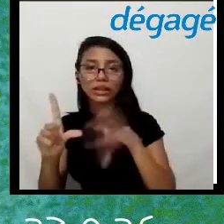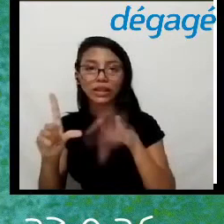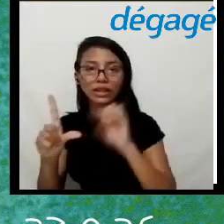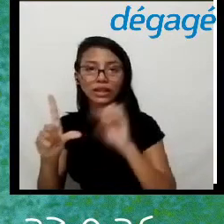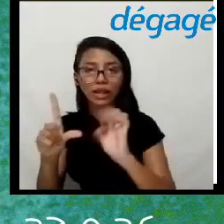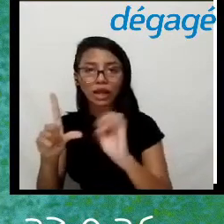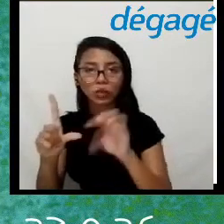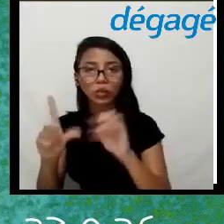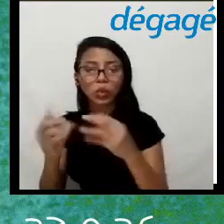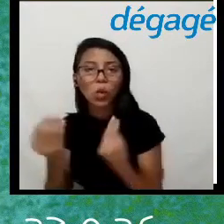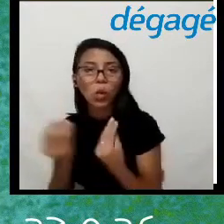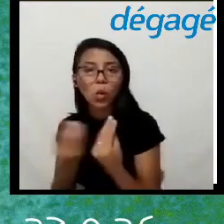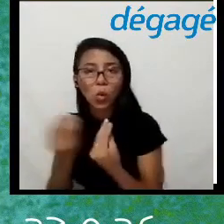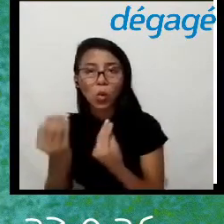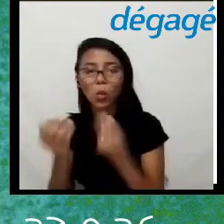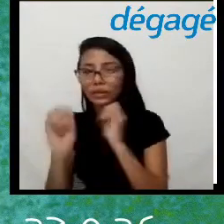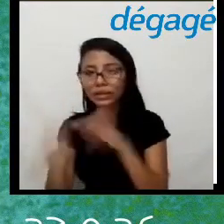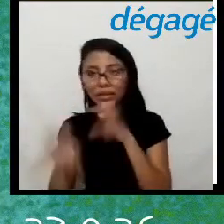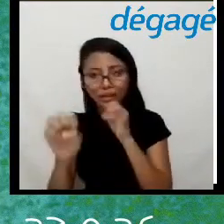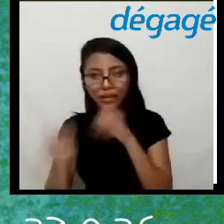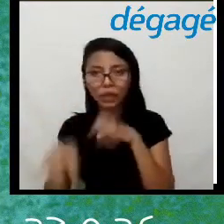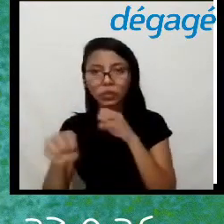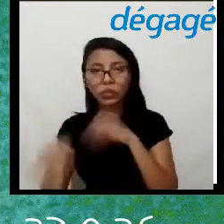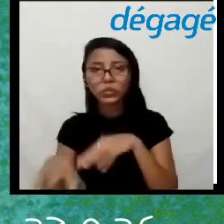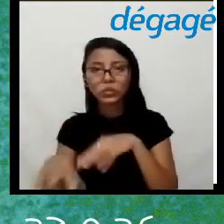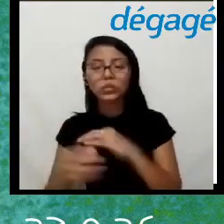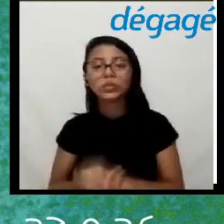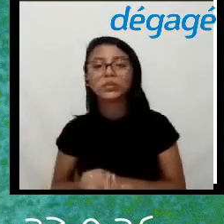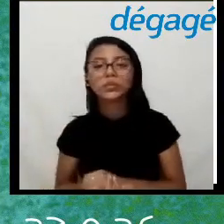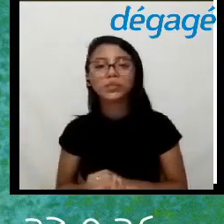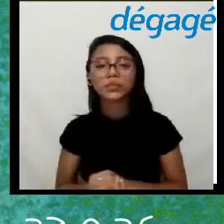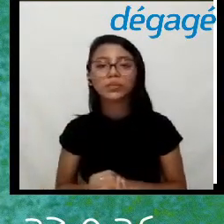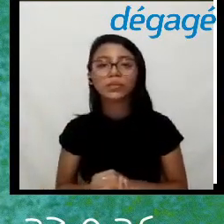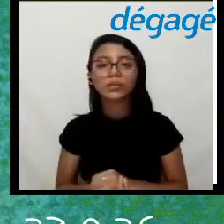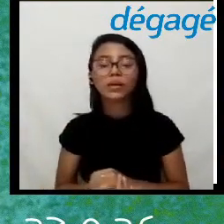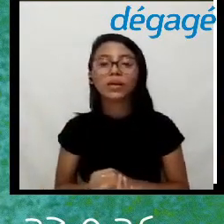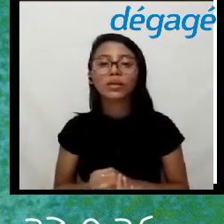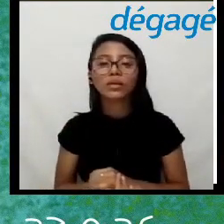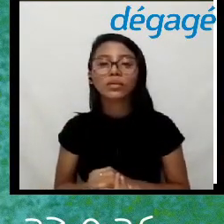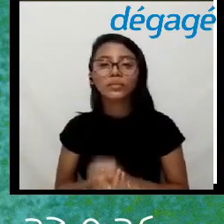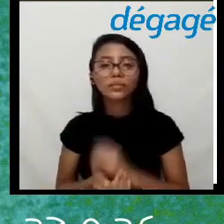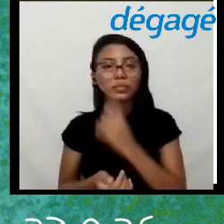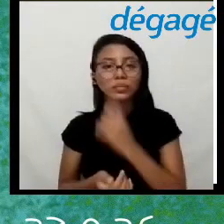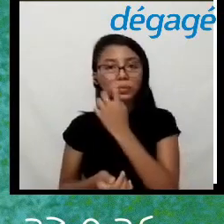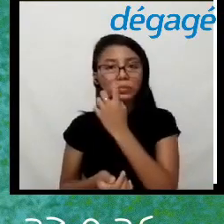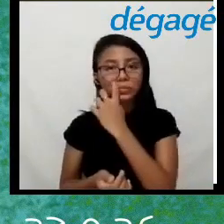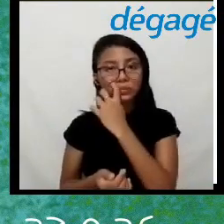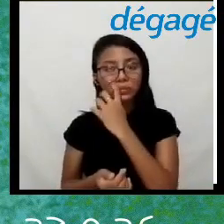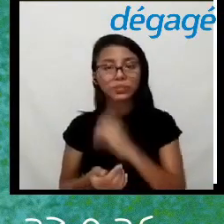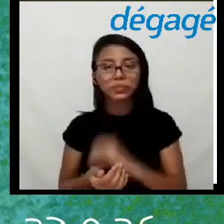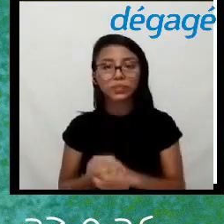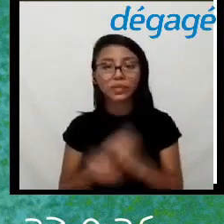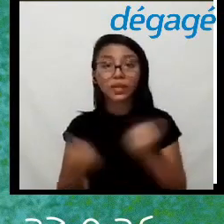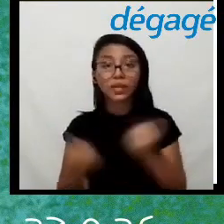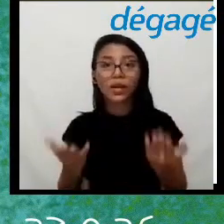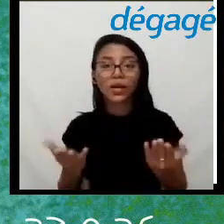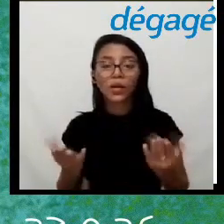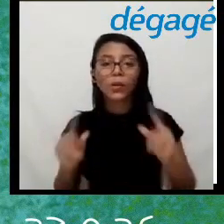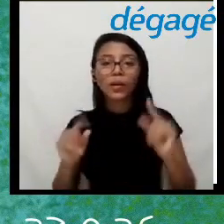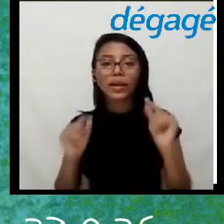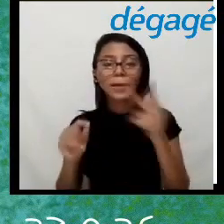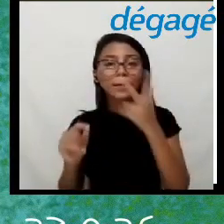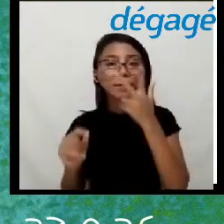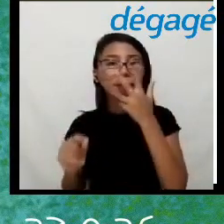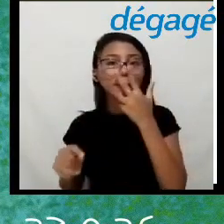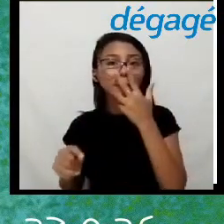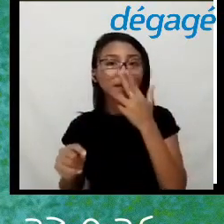Artes da Unirio, eles têm a possibilidade de sair para o mercado de trabalho com o mínimo de experiência necessária para encontrar